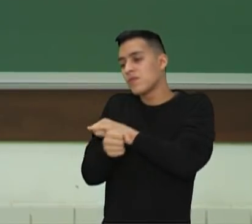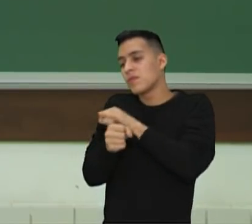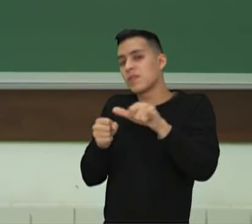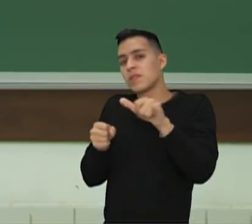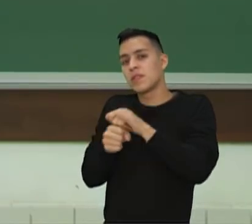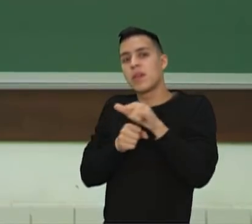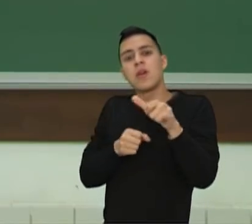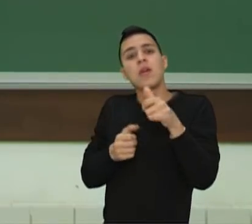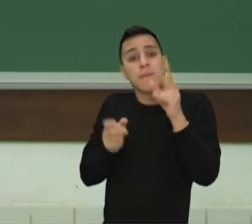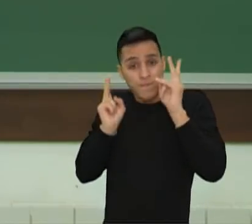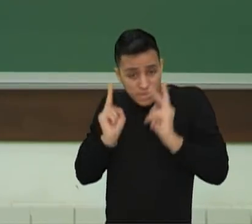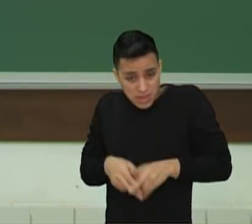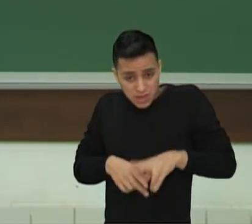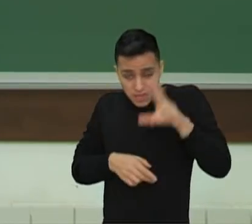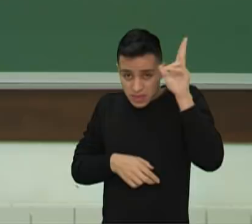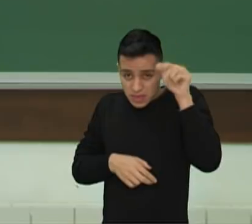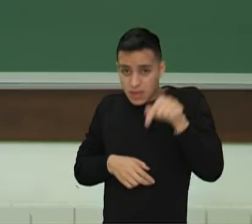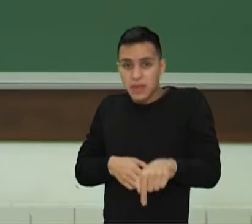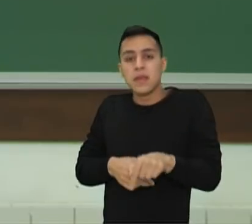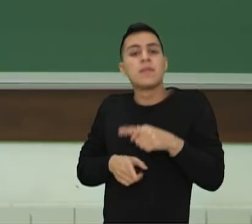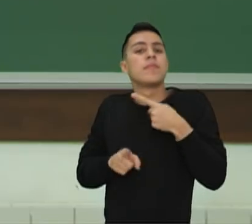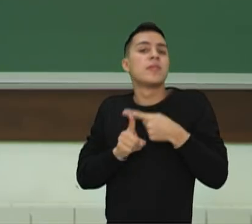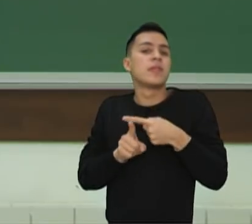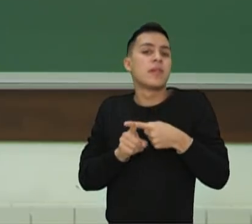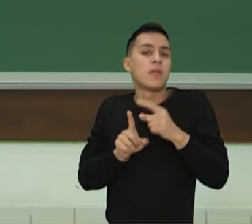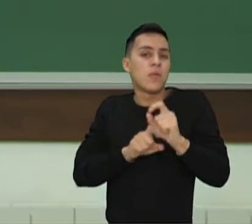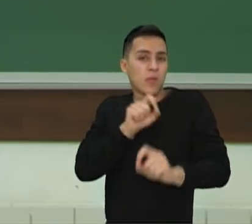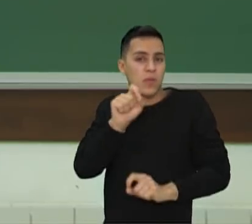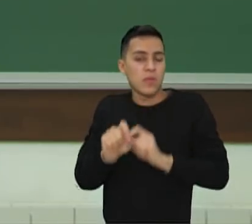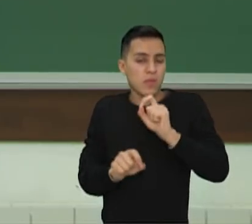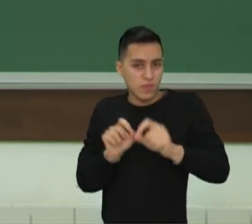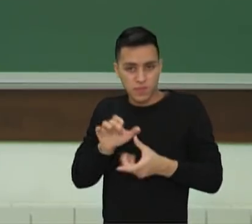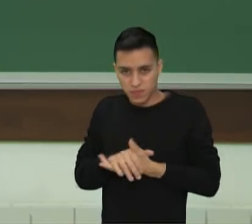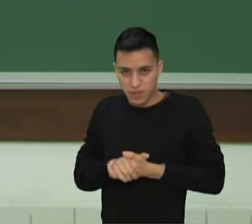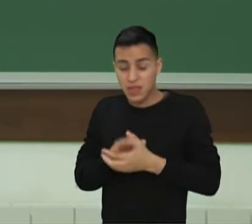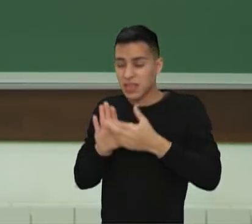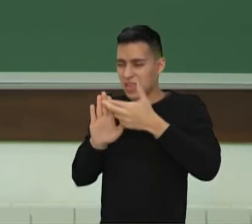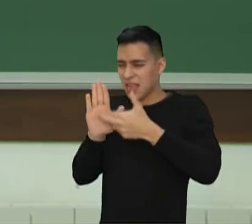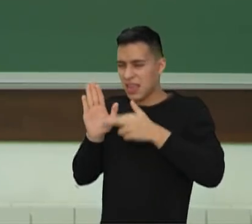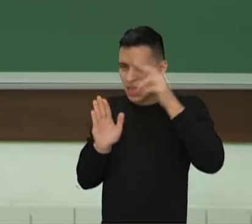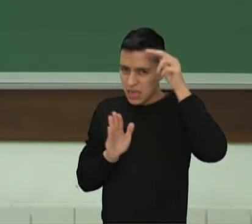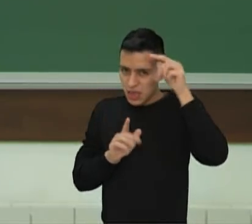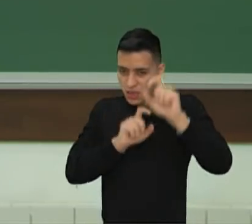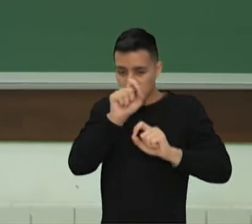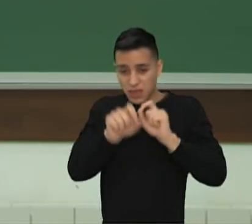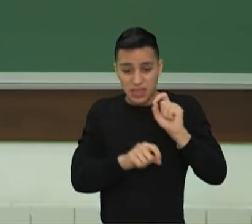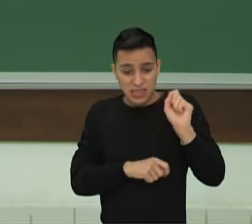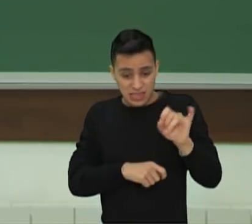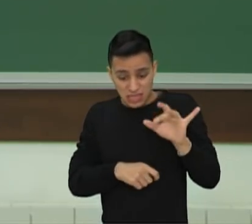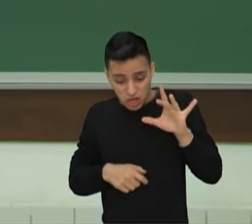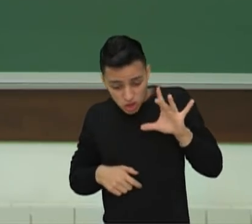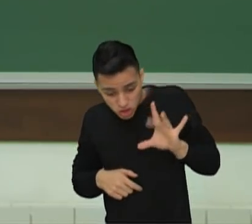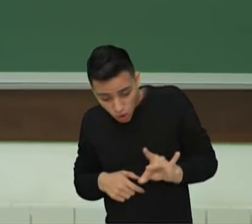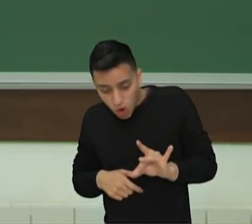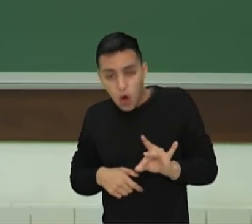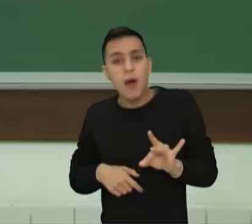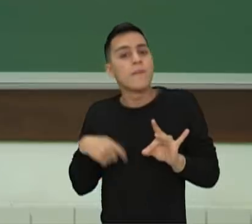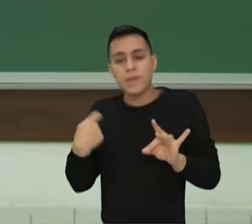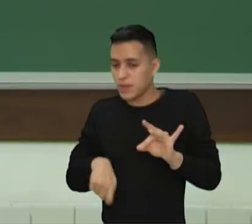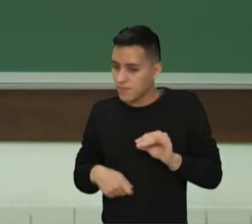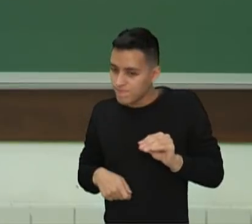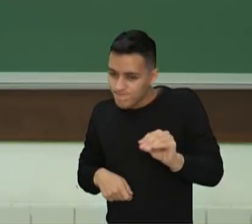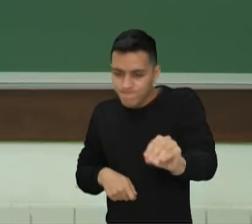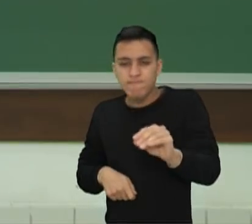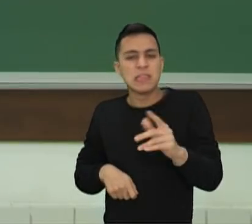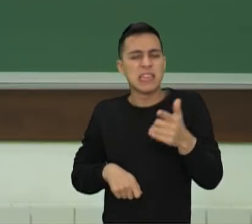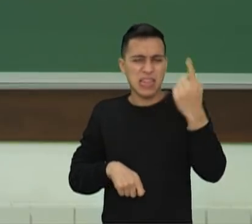fazer o lance com o mesmo cavalo. Por quê? Porque no xadrez fala que peça tocada é peça movida. A gente